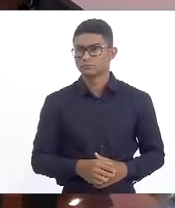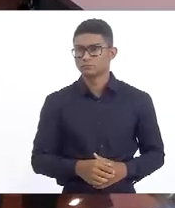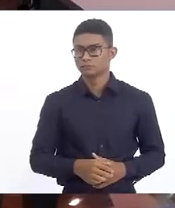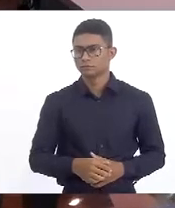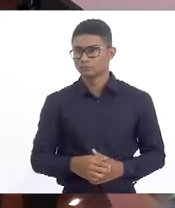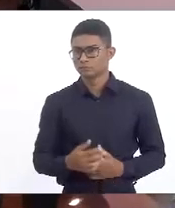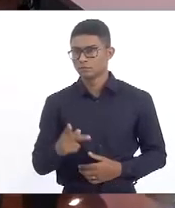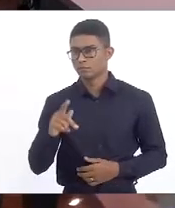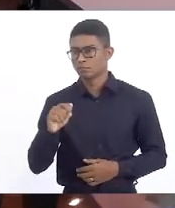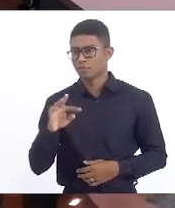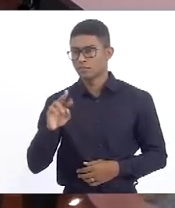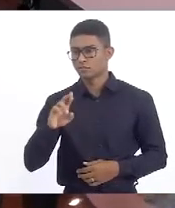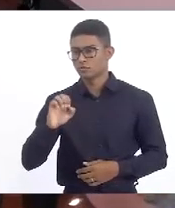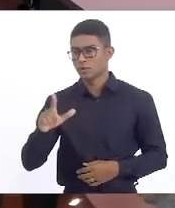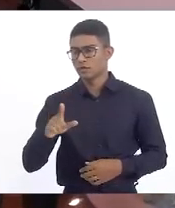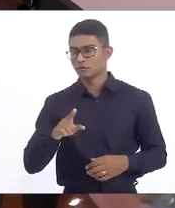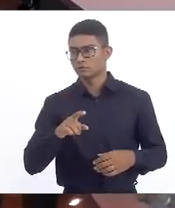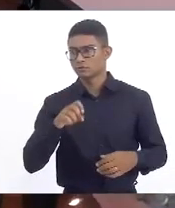Iguaçu?